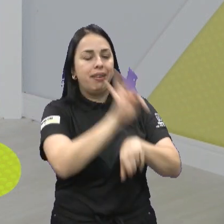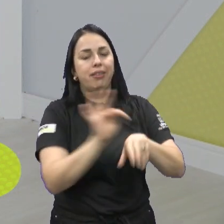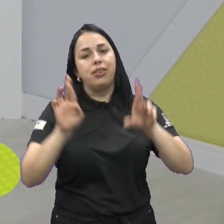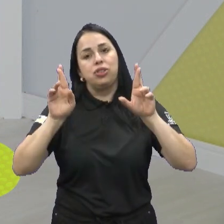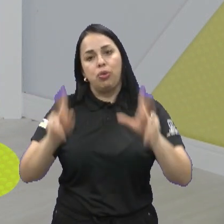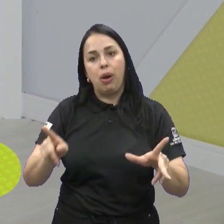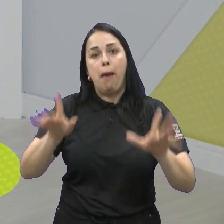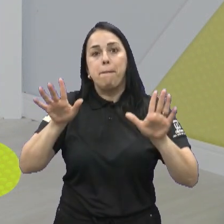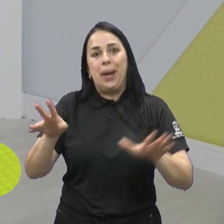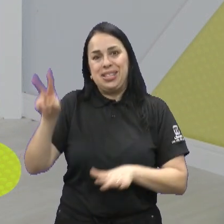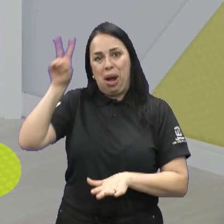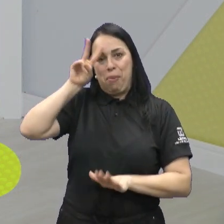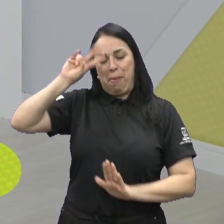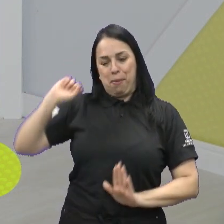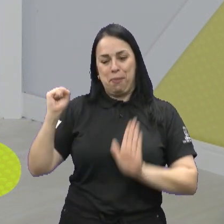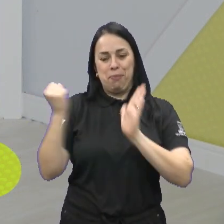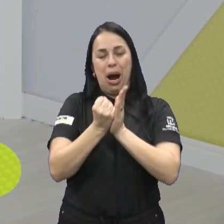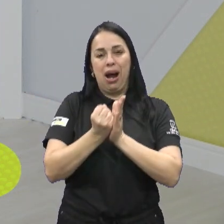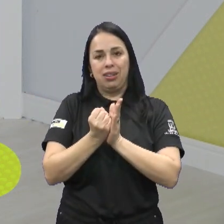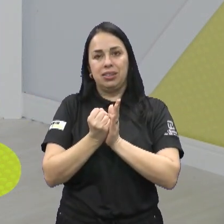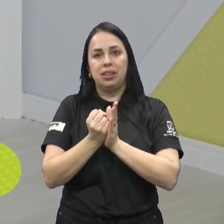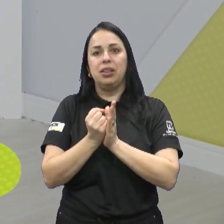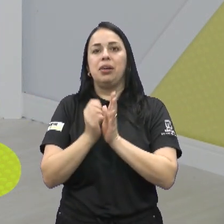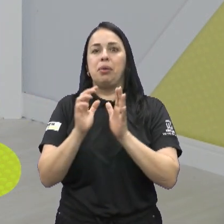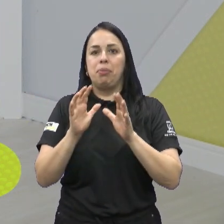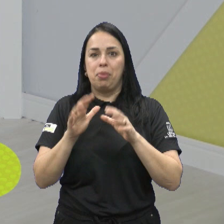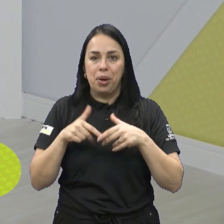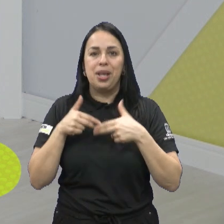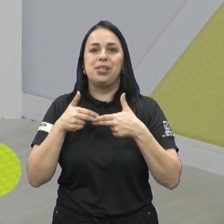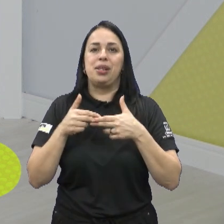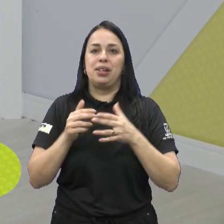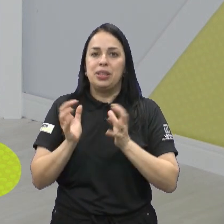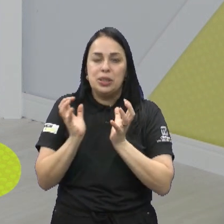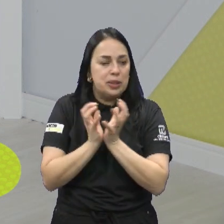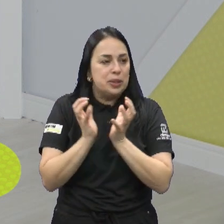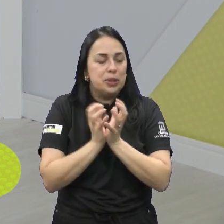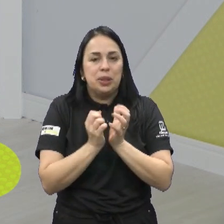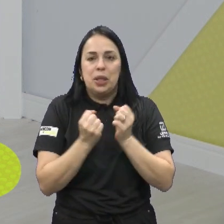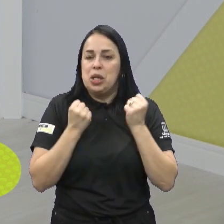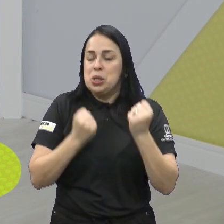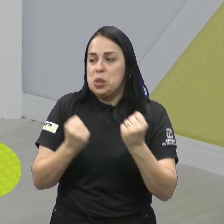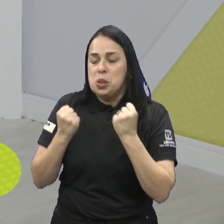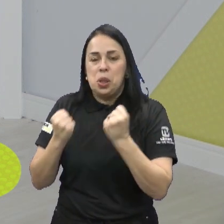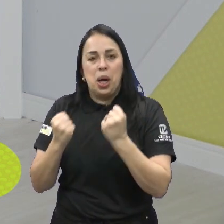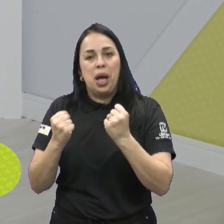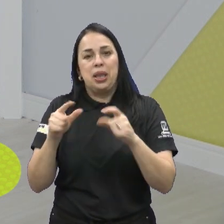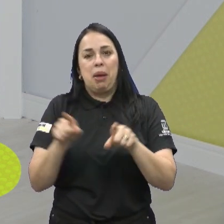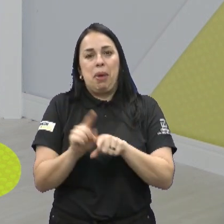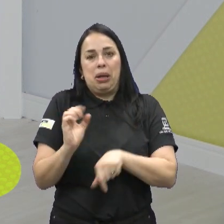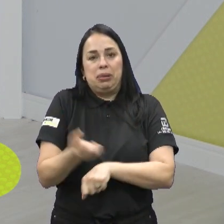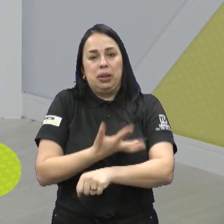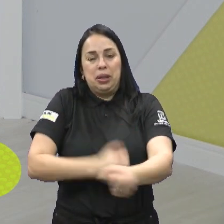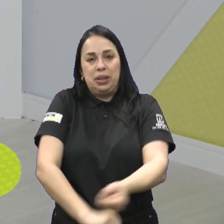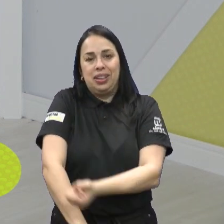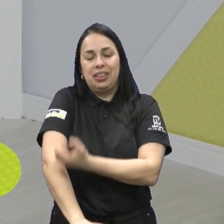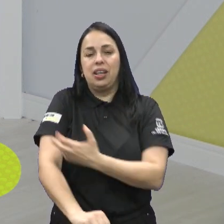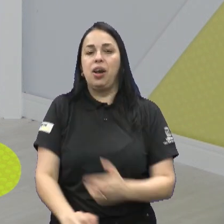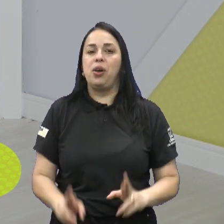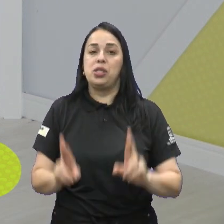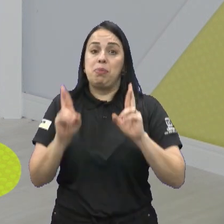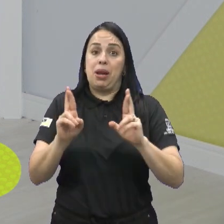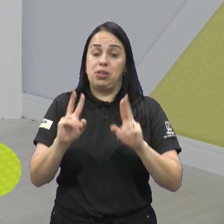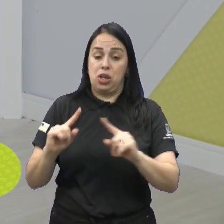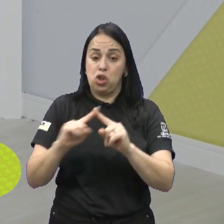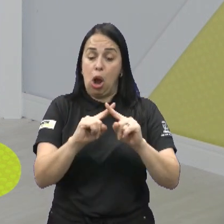ela permanece. O jogador que atualmente veste ambas as camisas, ele entra também nesse clima e a gente espera que seja um clássico muito bom,